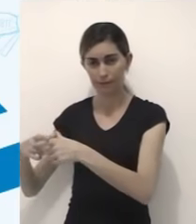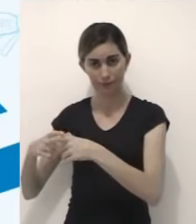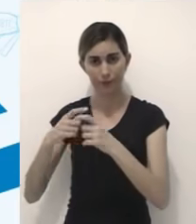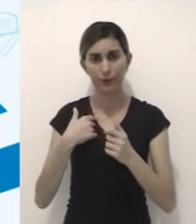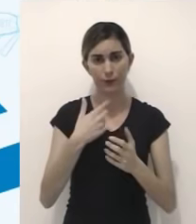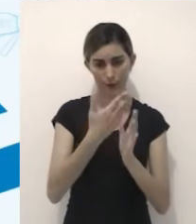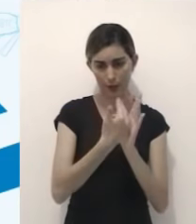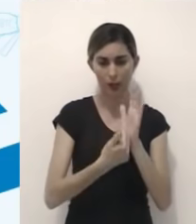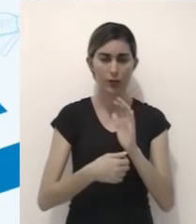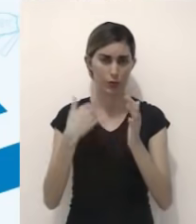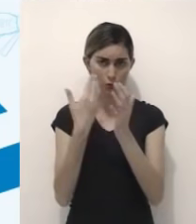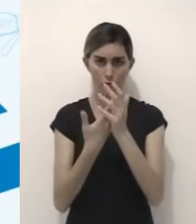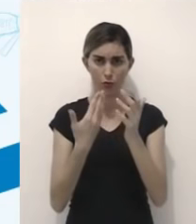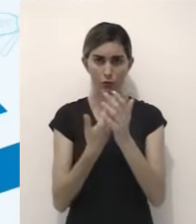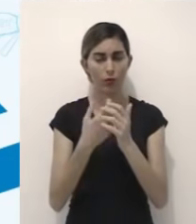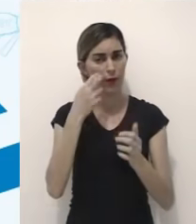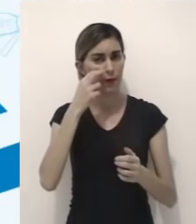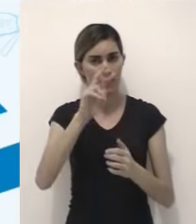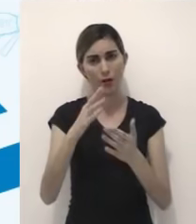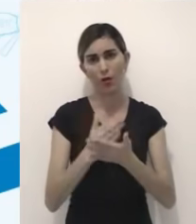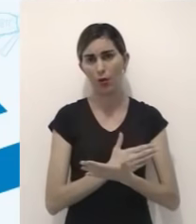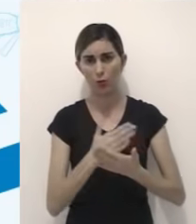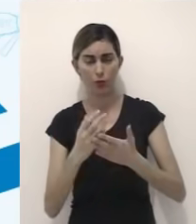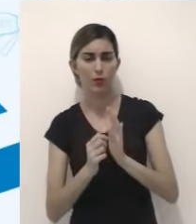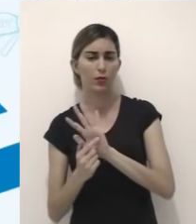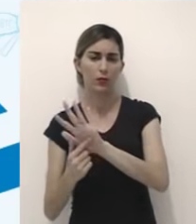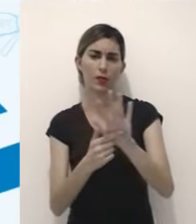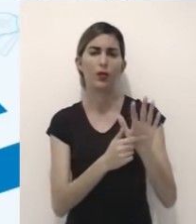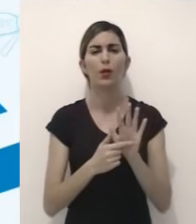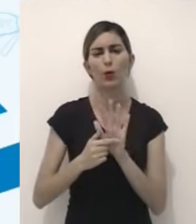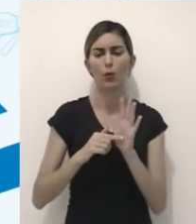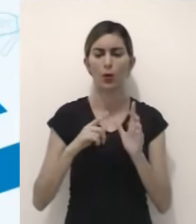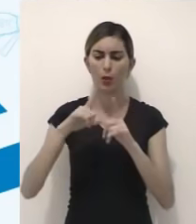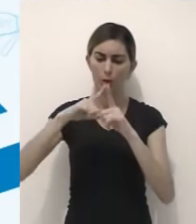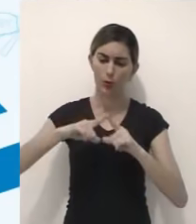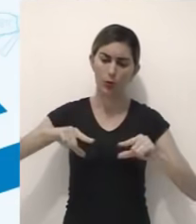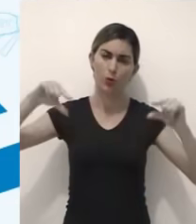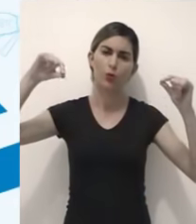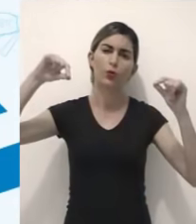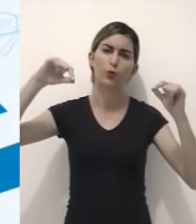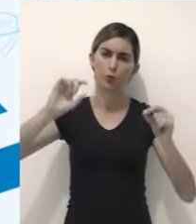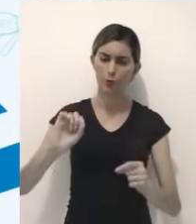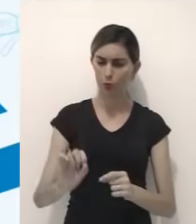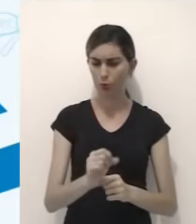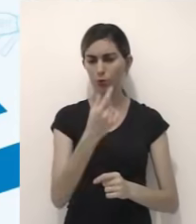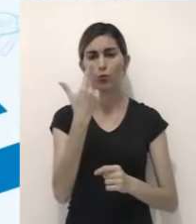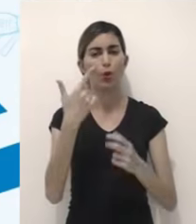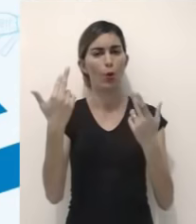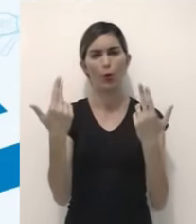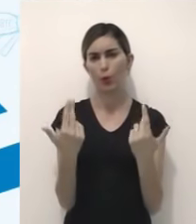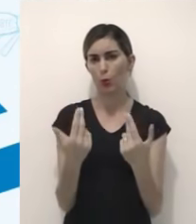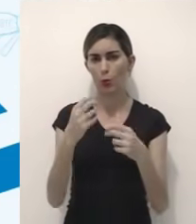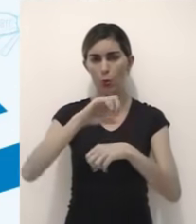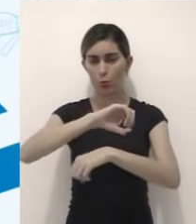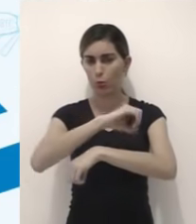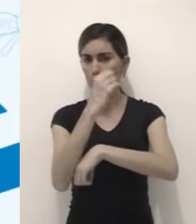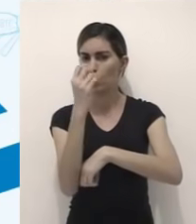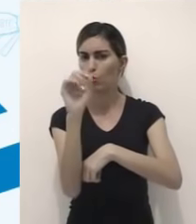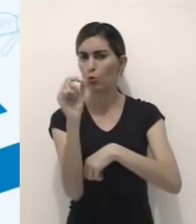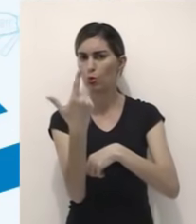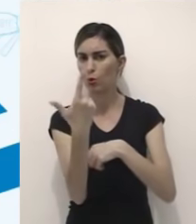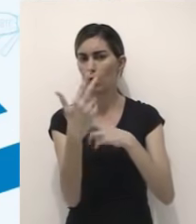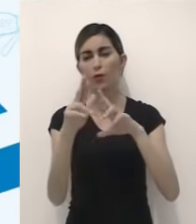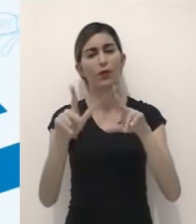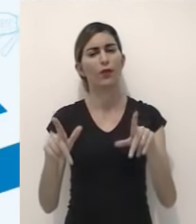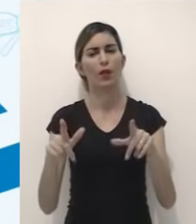vamos estudar, a gente vai ver alguns esquemas que aparece a Lua e o Sol como se tivesse o mesmo tamanho, mas não